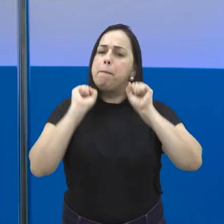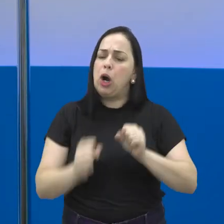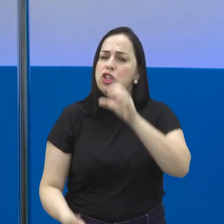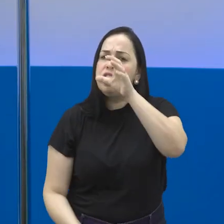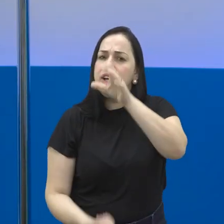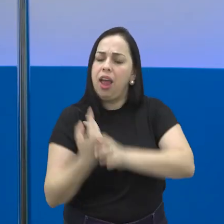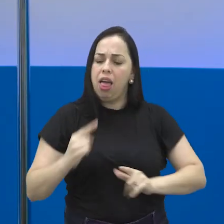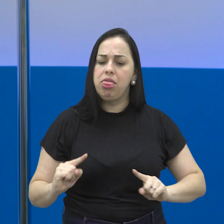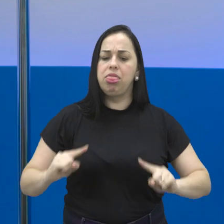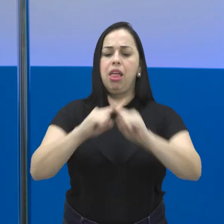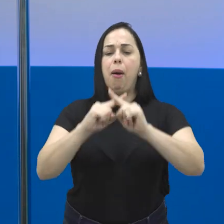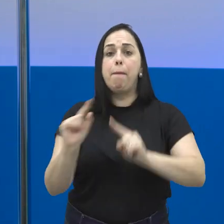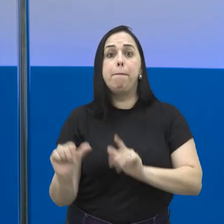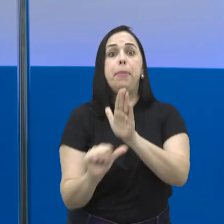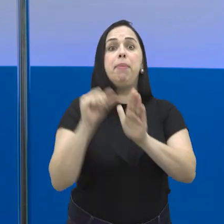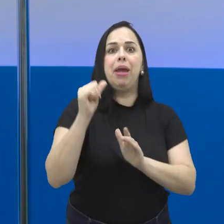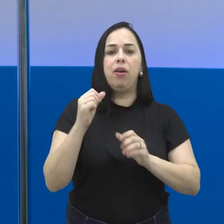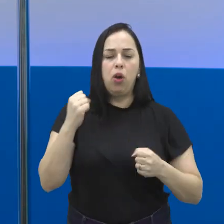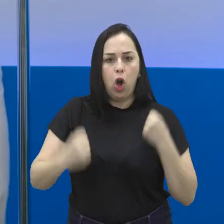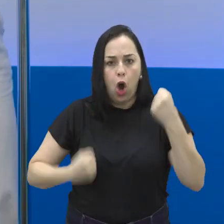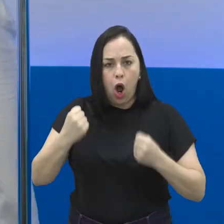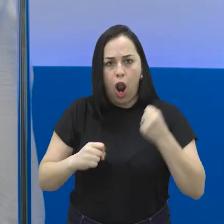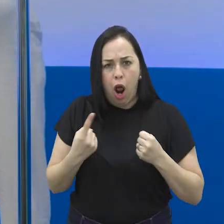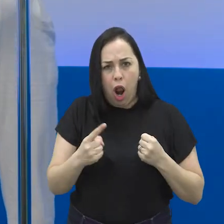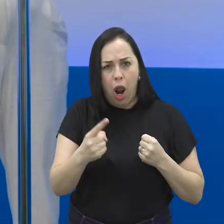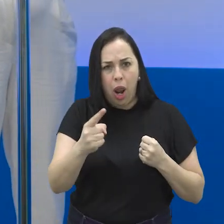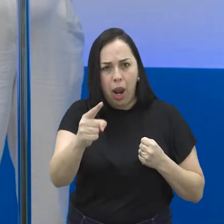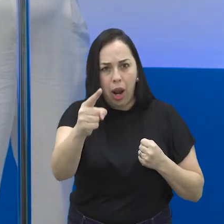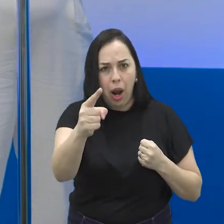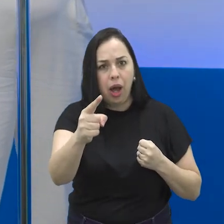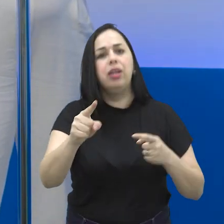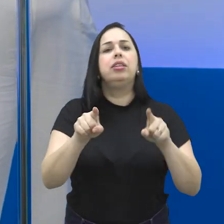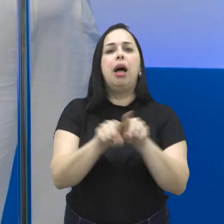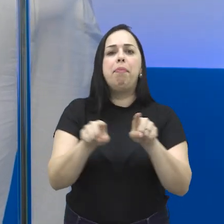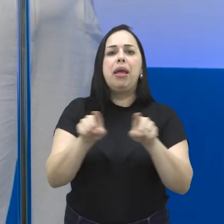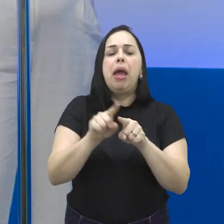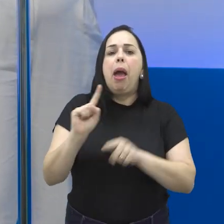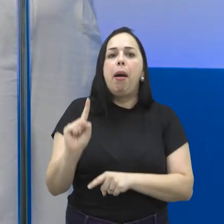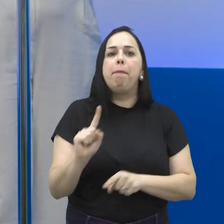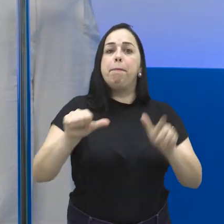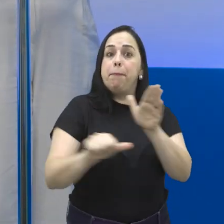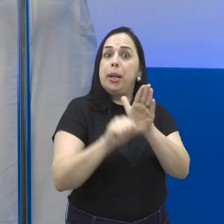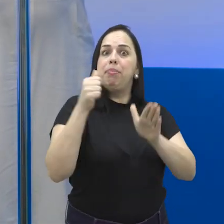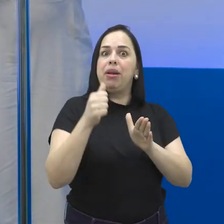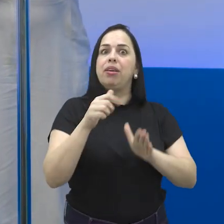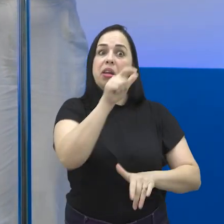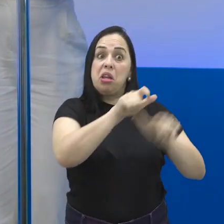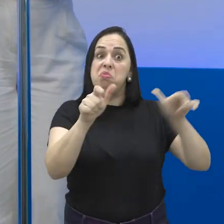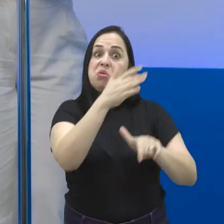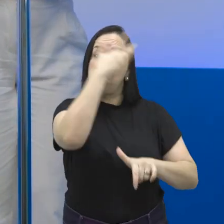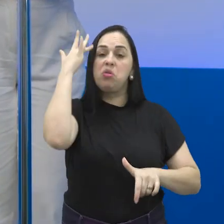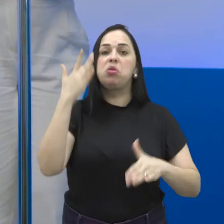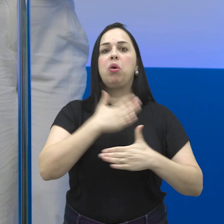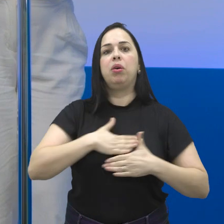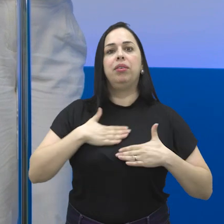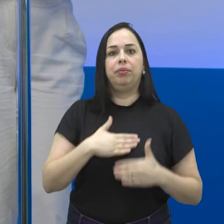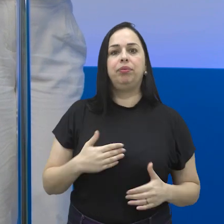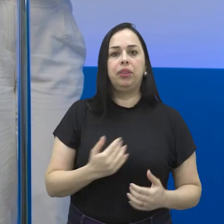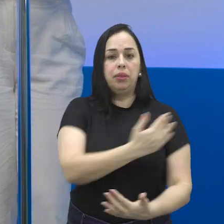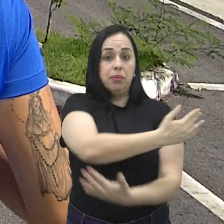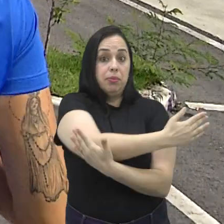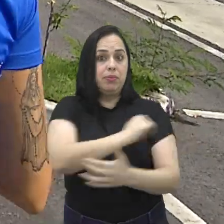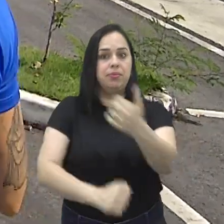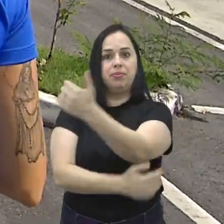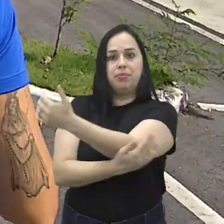a criar a primeira maratona na cidade. Evento esportivo da modalidade que atrai cada vez mais